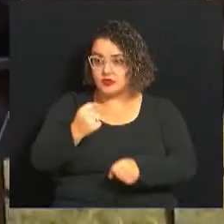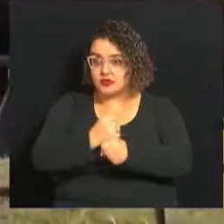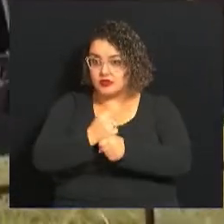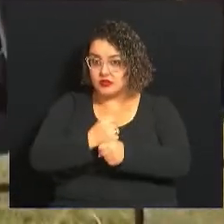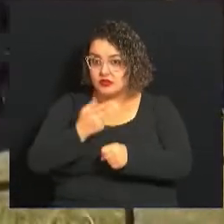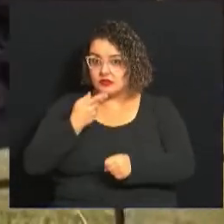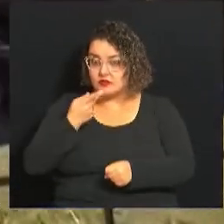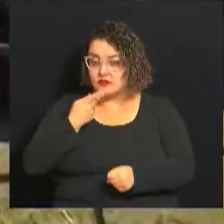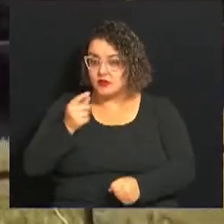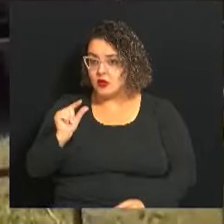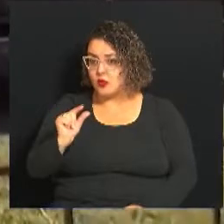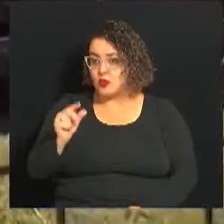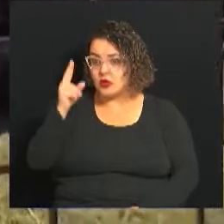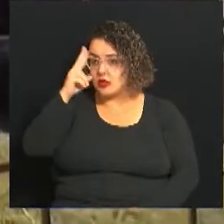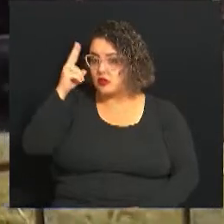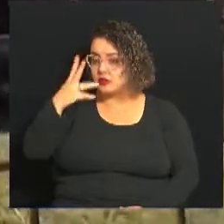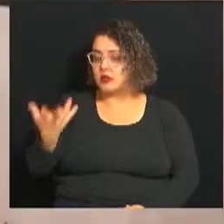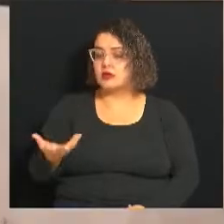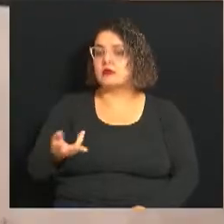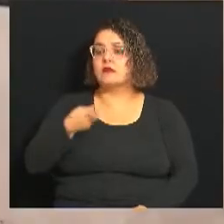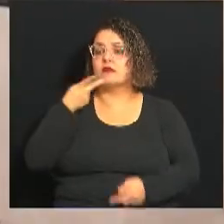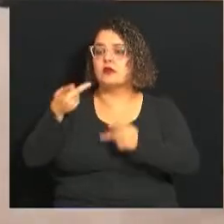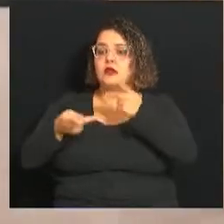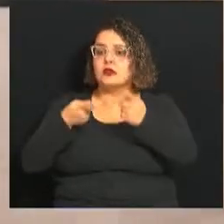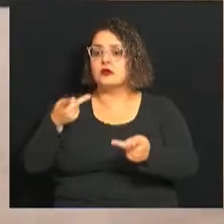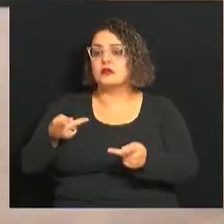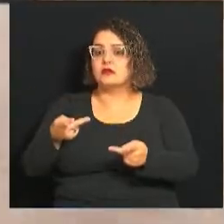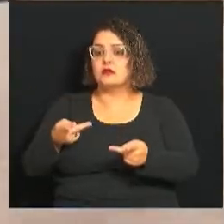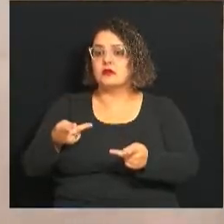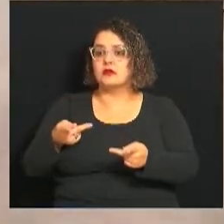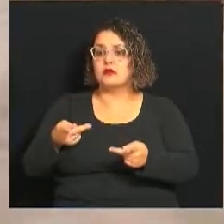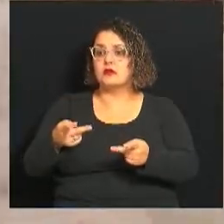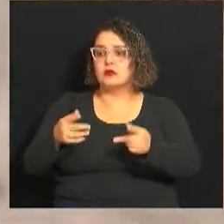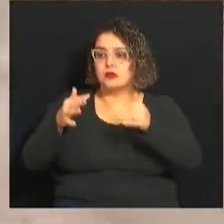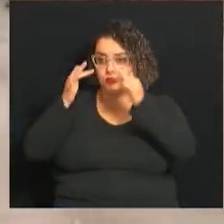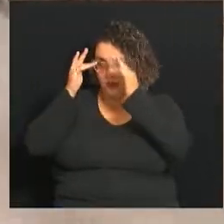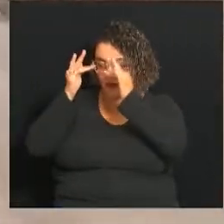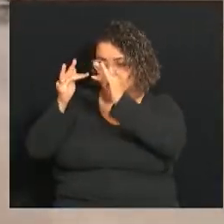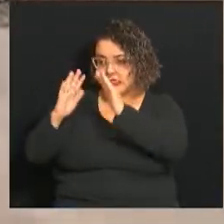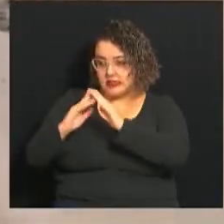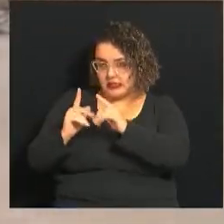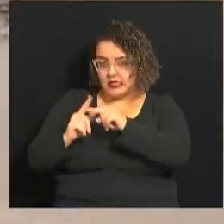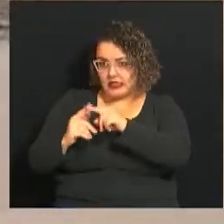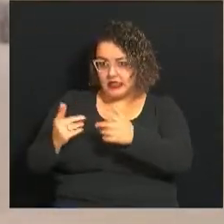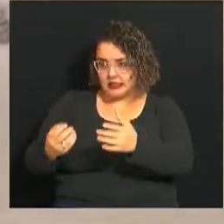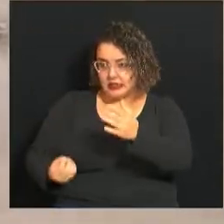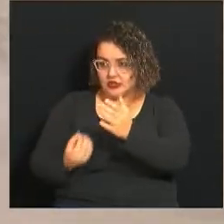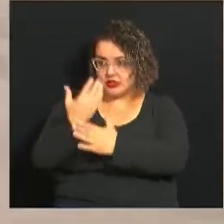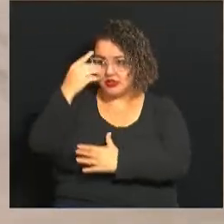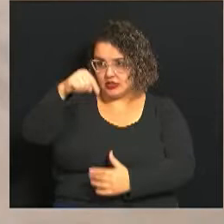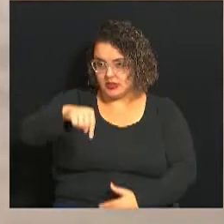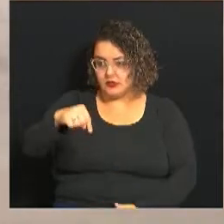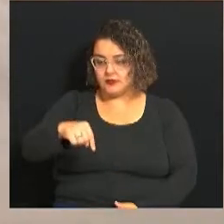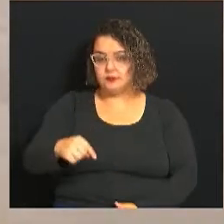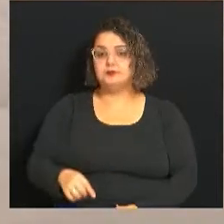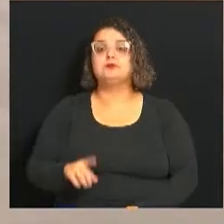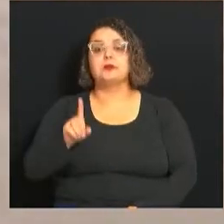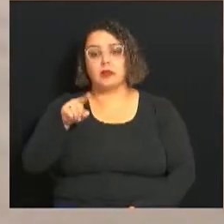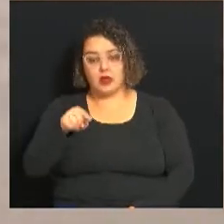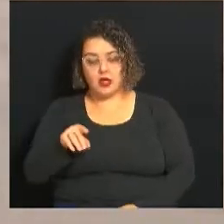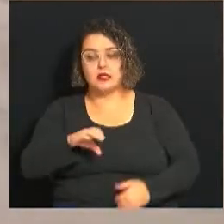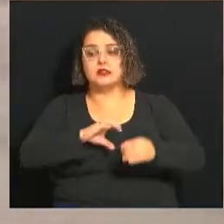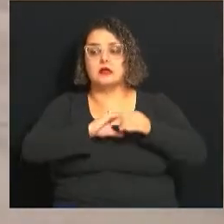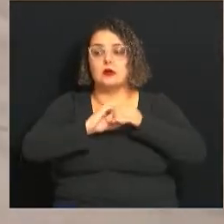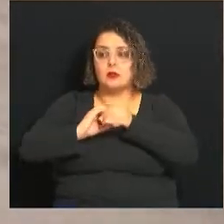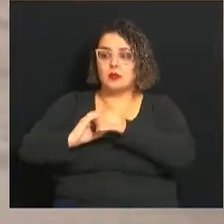da história. Você estava me contando que os fiéis, a paróquia, né, Nossa Senhora Aparecida, que fundaram aqui. Então, essa cooperativa, né, na verdade,